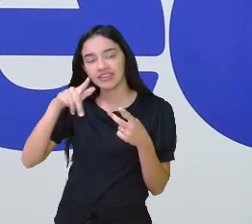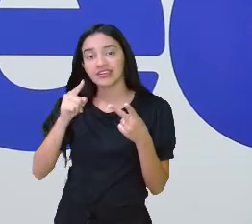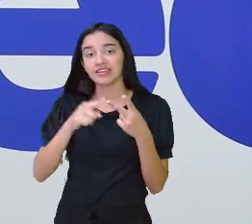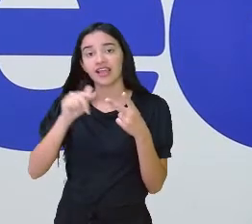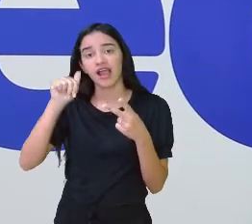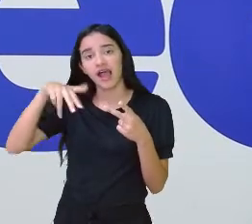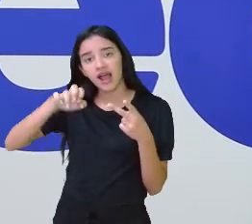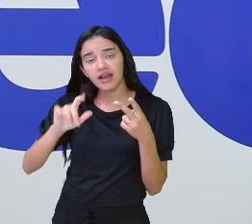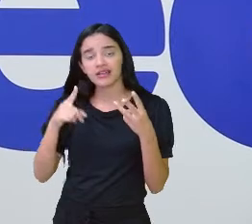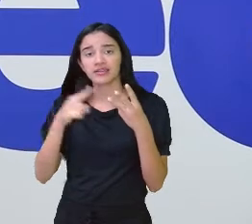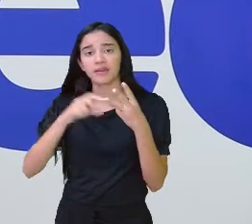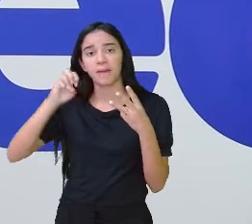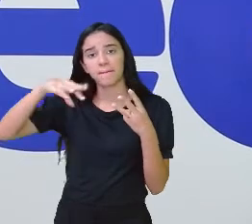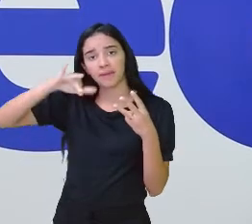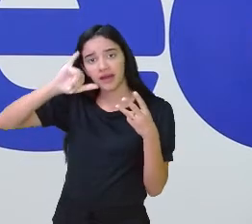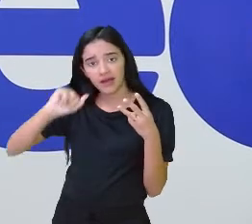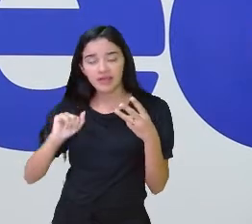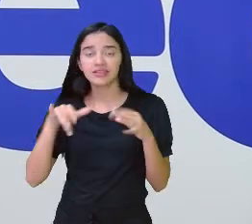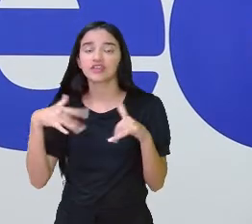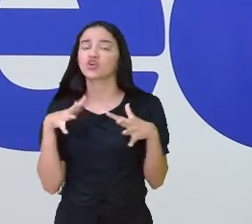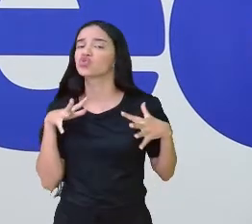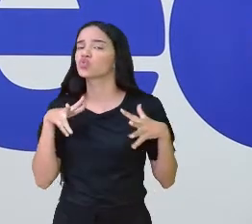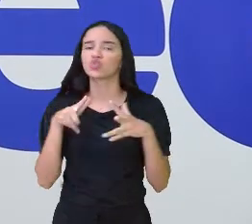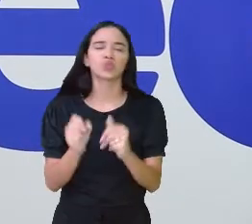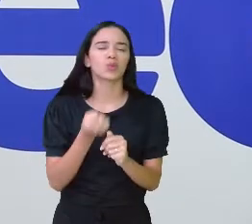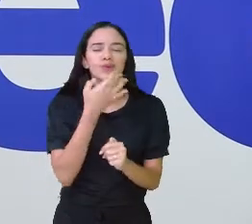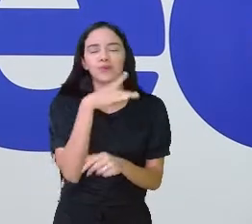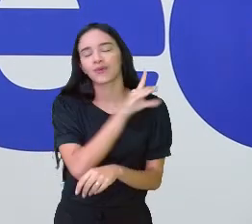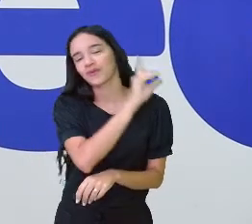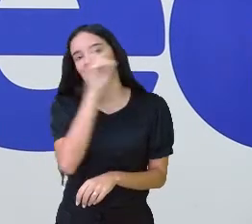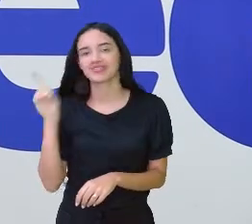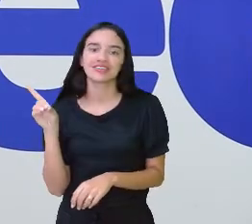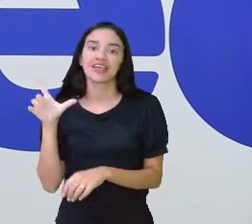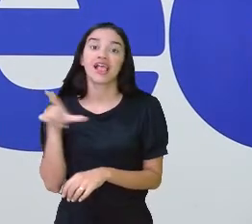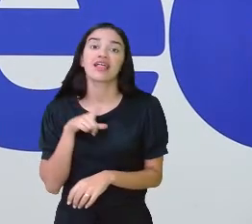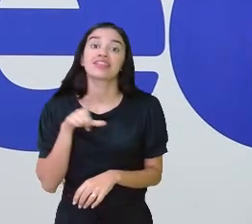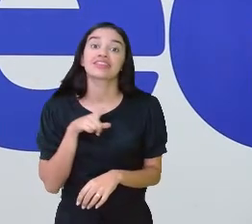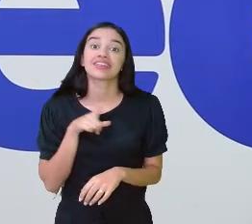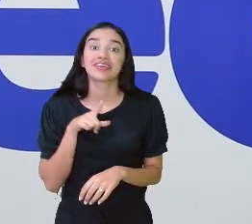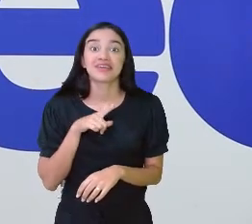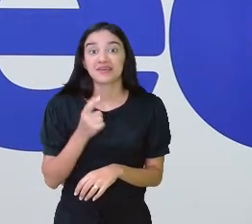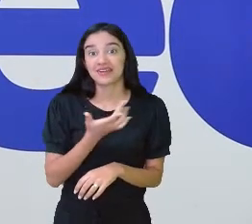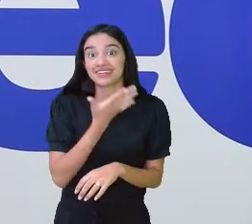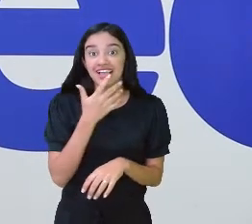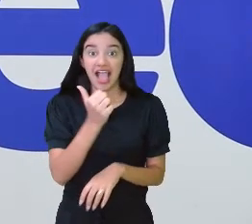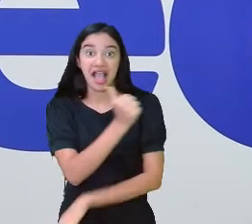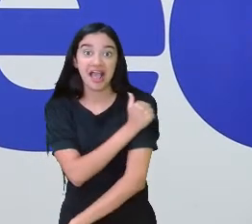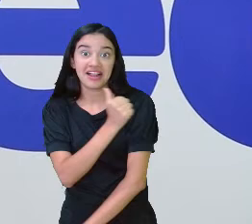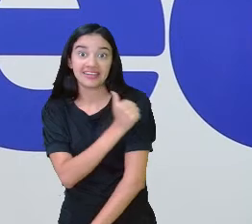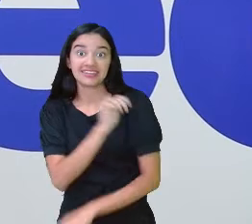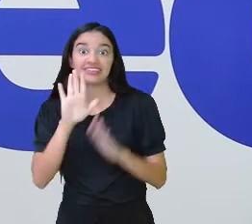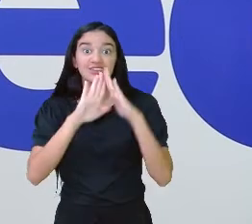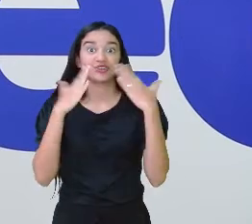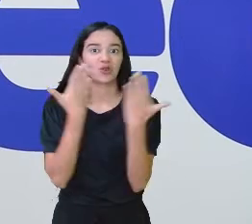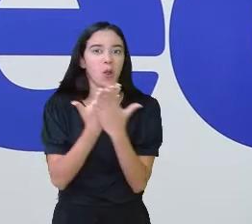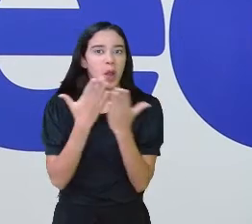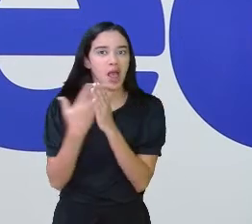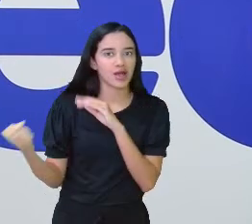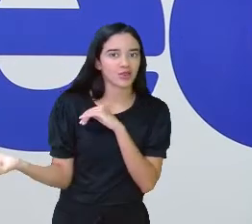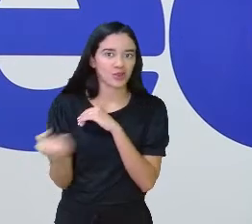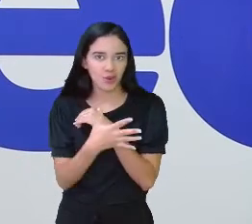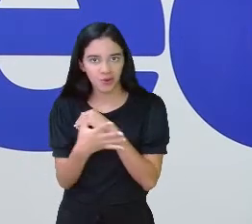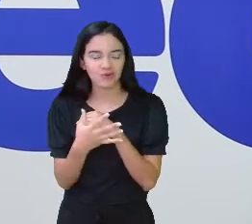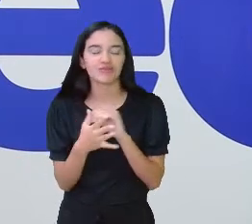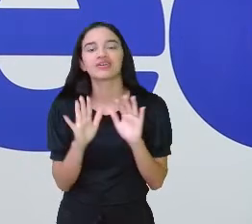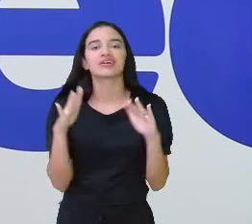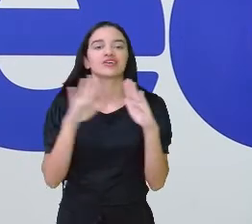Anne, Maria, todo mundo te desejando bom dia e preparados. E tem gente de escola nova aqui, viu, professora? Olha aí. Escola